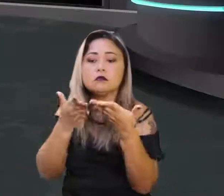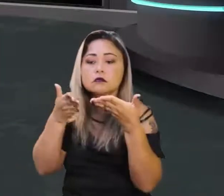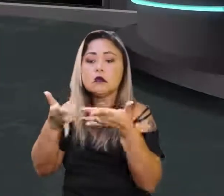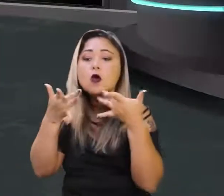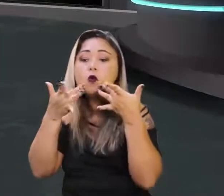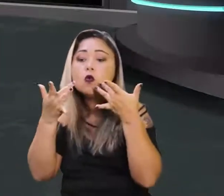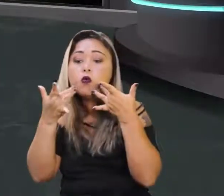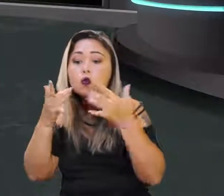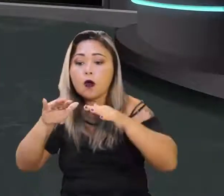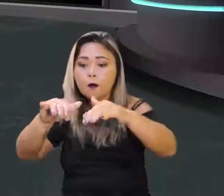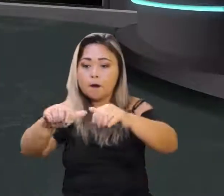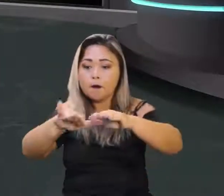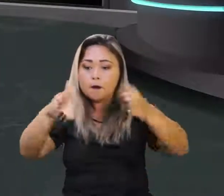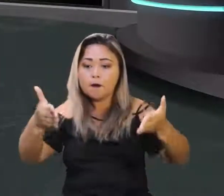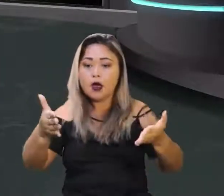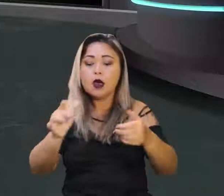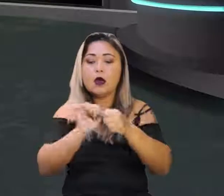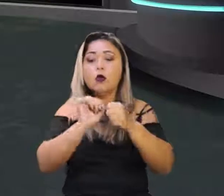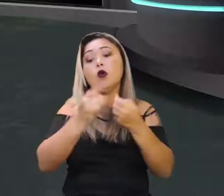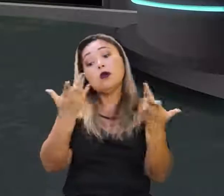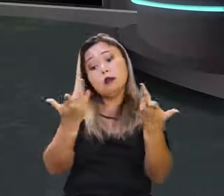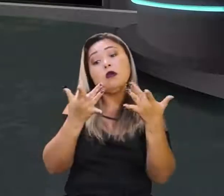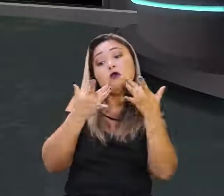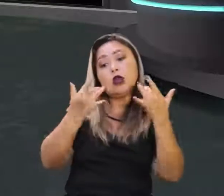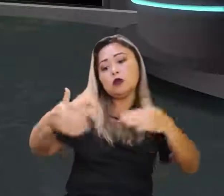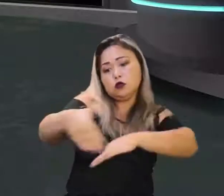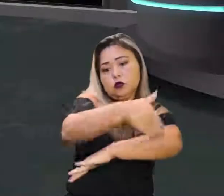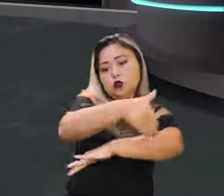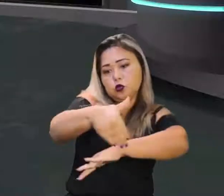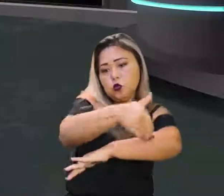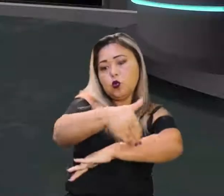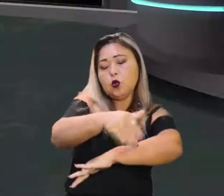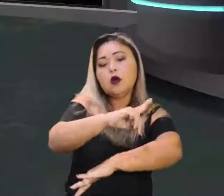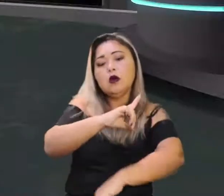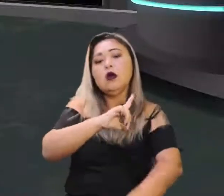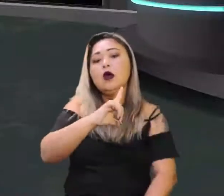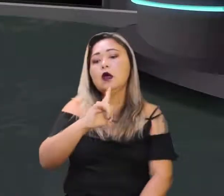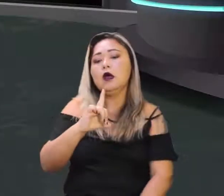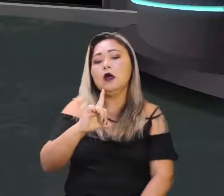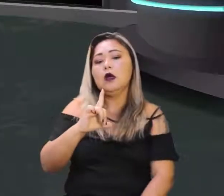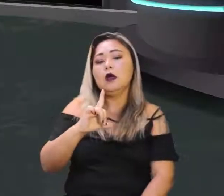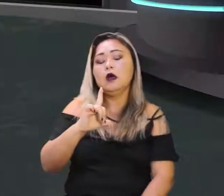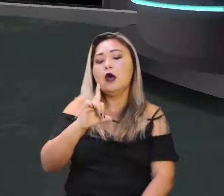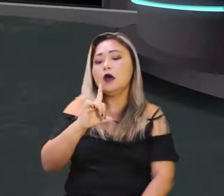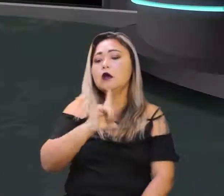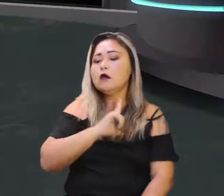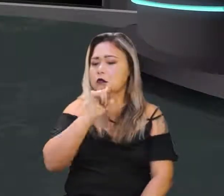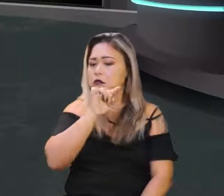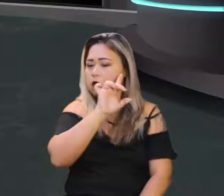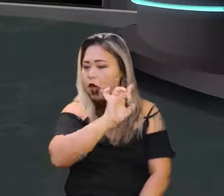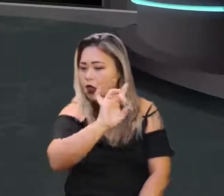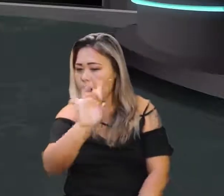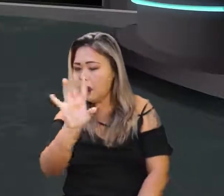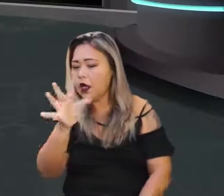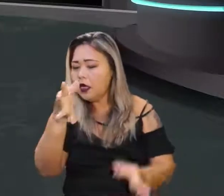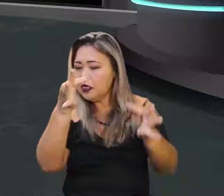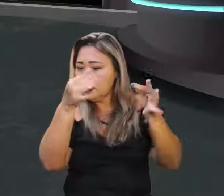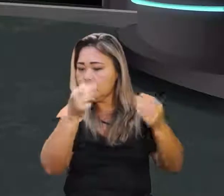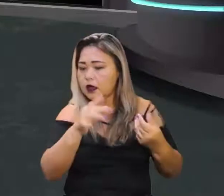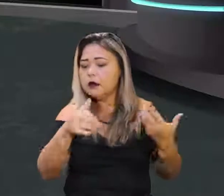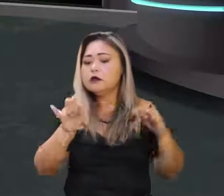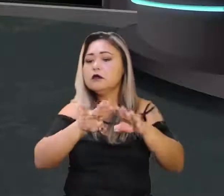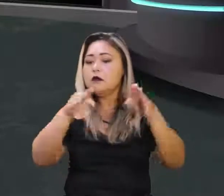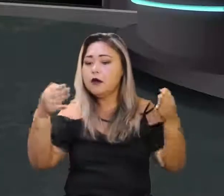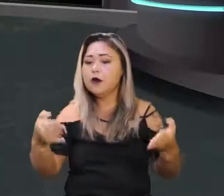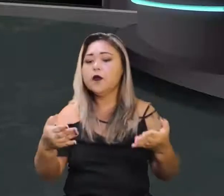no teatro de palco quanto no teatro de rua. Nós vamos aqui ver um pouquinho dos detalhes do teatro de